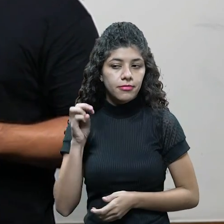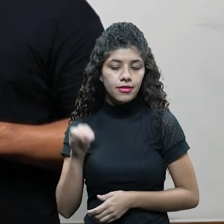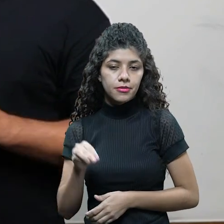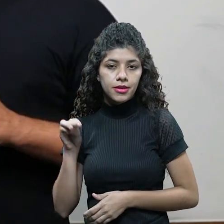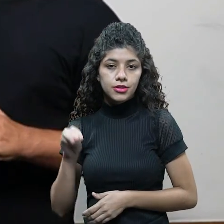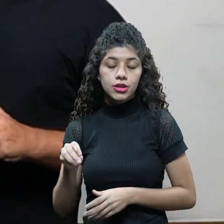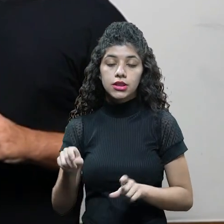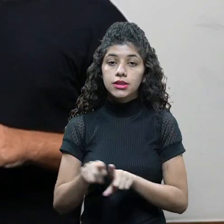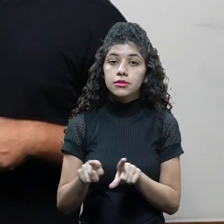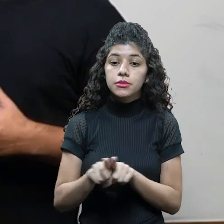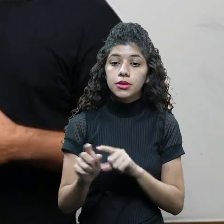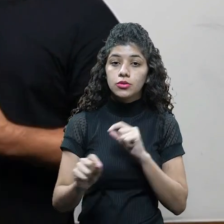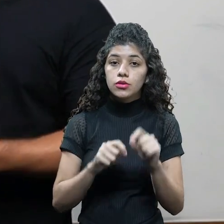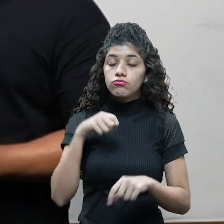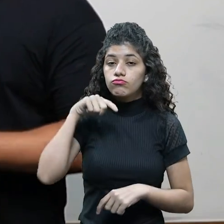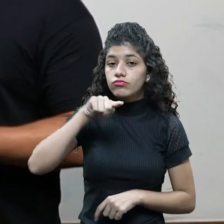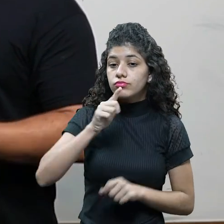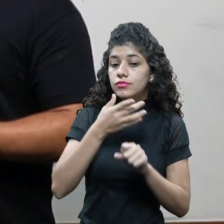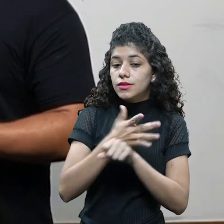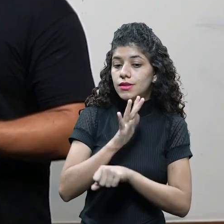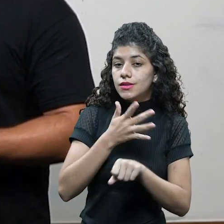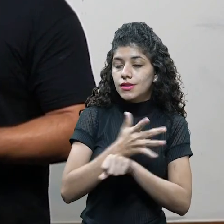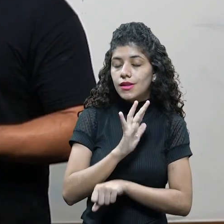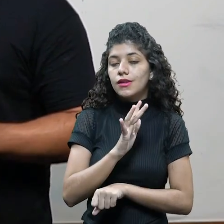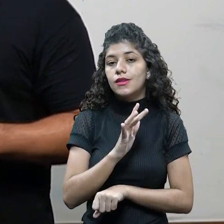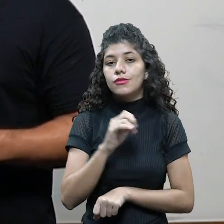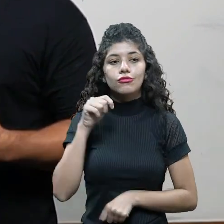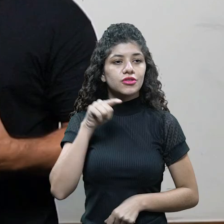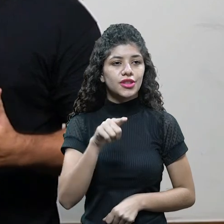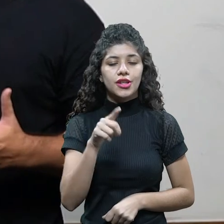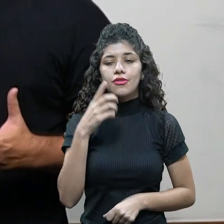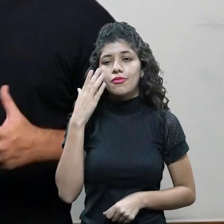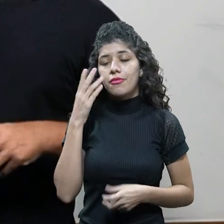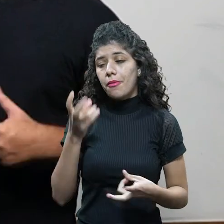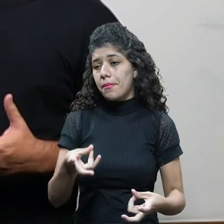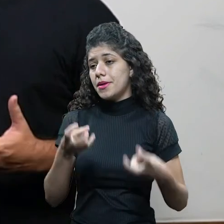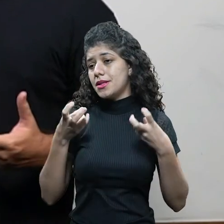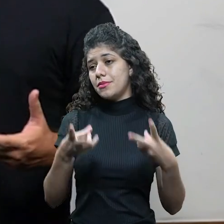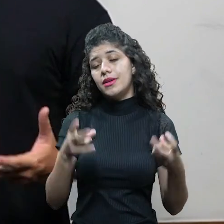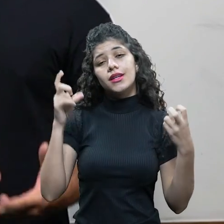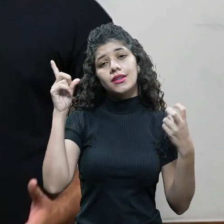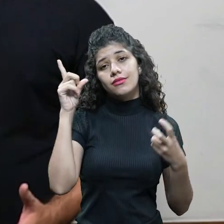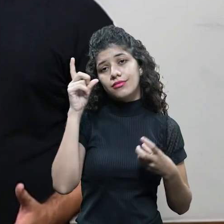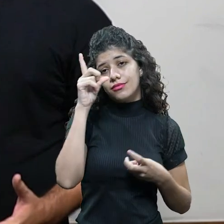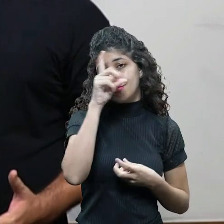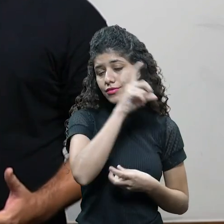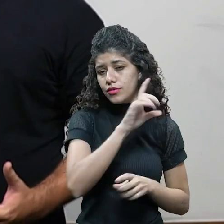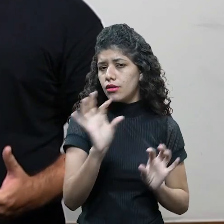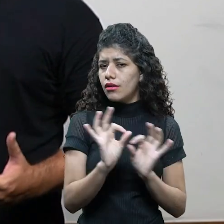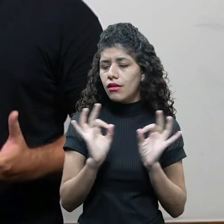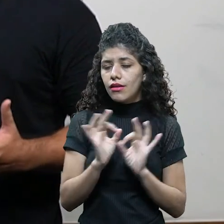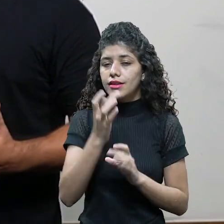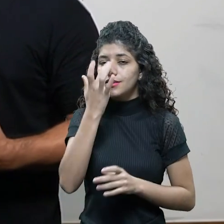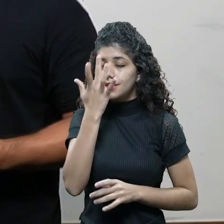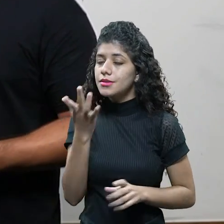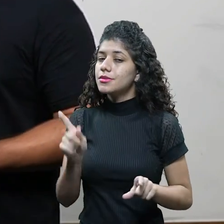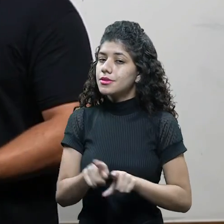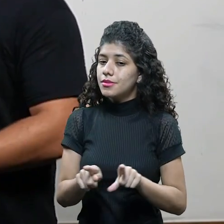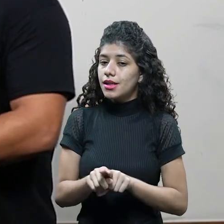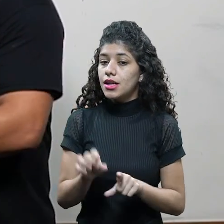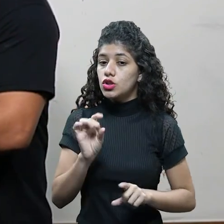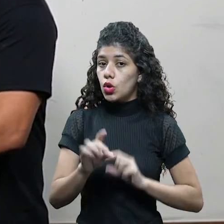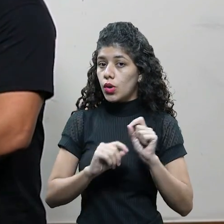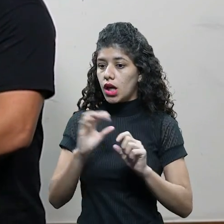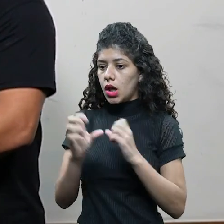da matemática. E outra coisa, se você exercitar, se você praticar, você vai ver que com o tempo ela não é tão complexa como se pensa. Agora a matemática ela não é